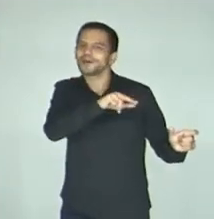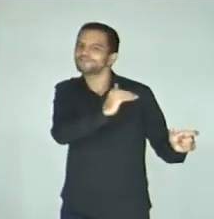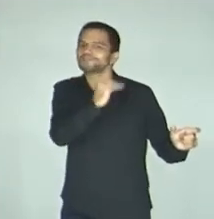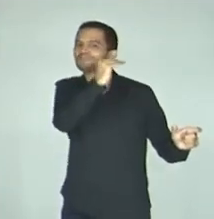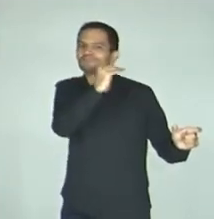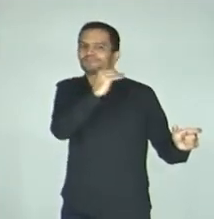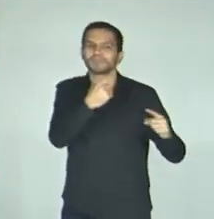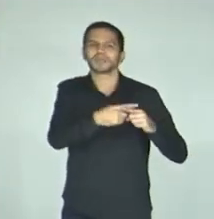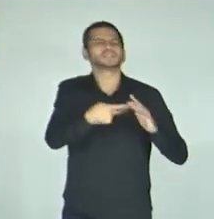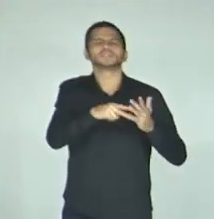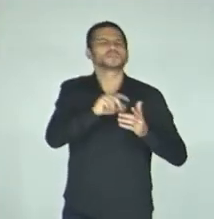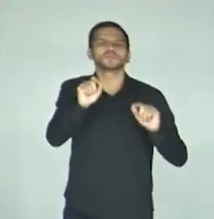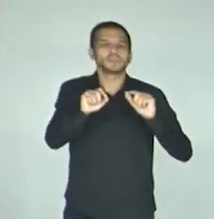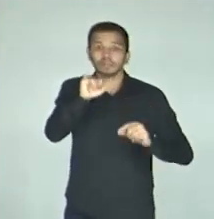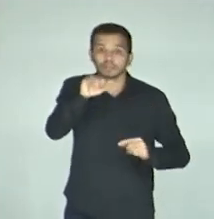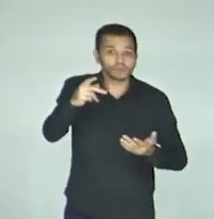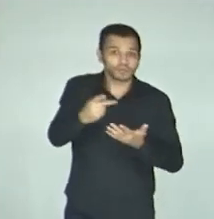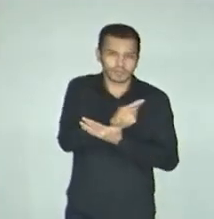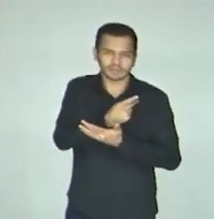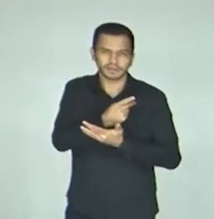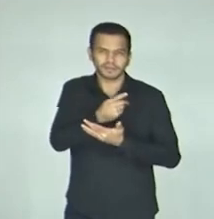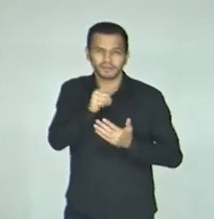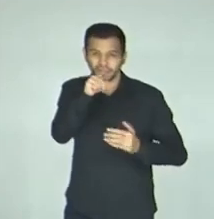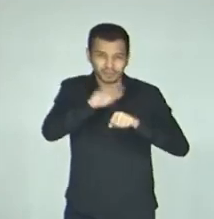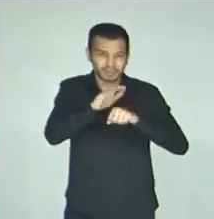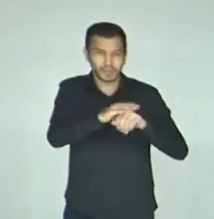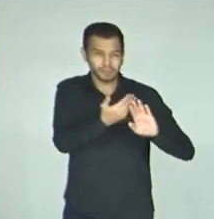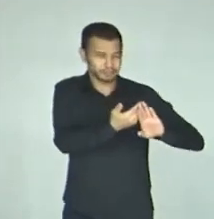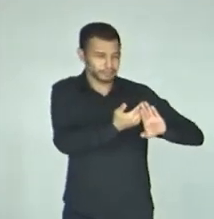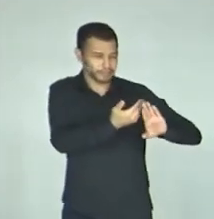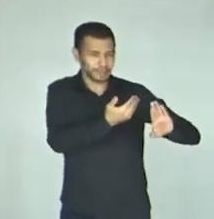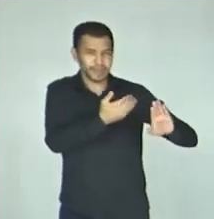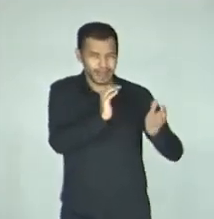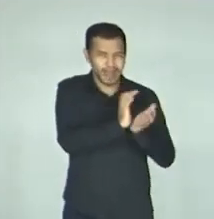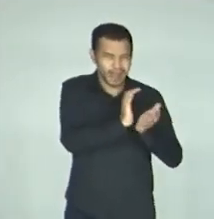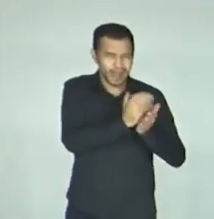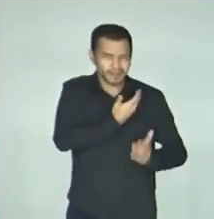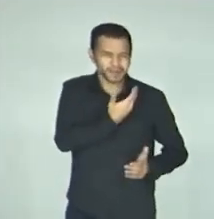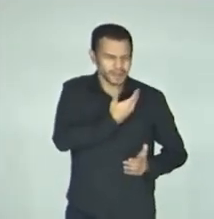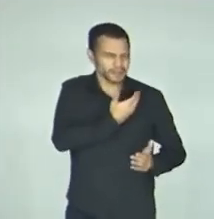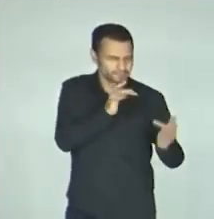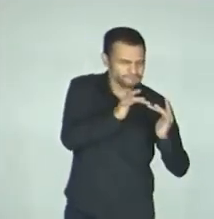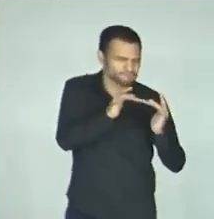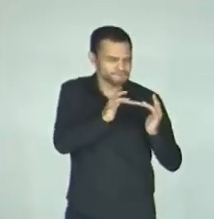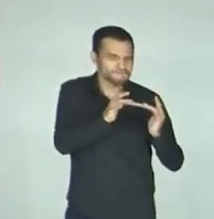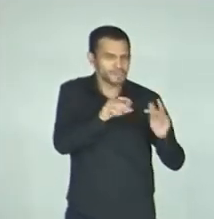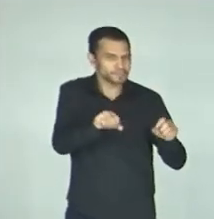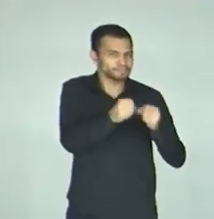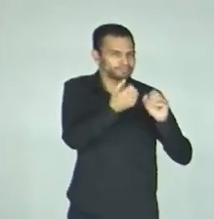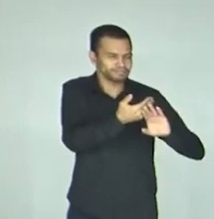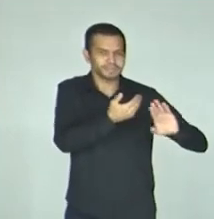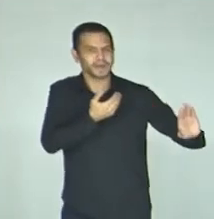que há pessoas que se você perdê-las você perdeu tesouros são mais chegados que irmãos